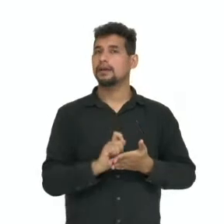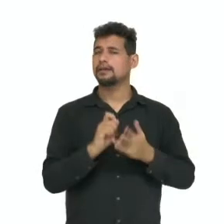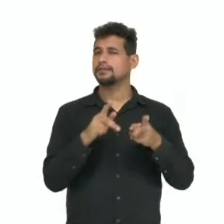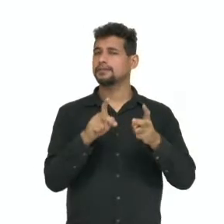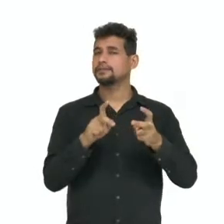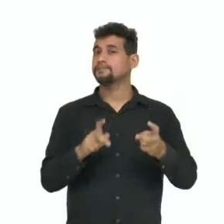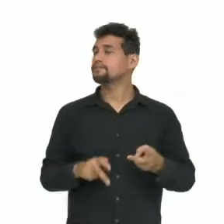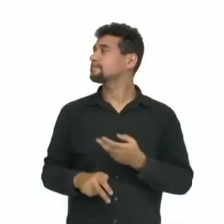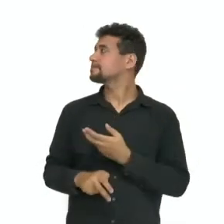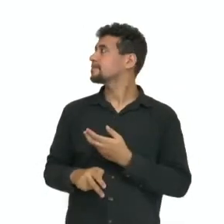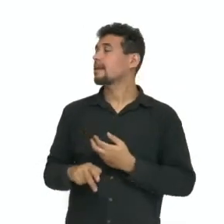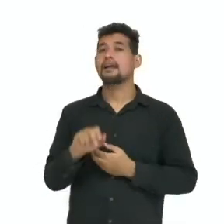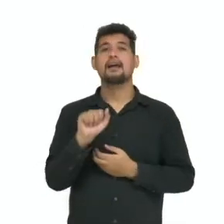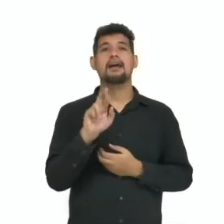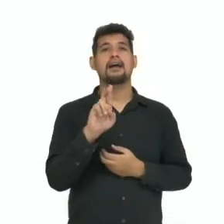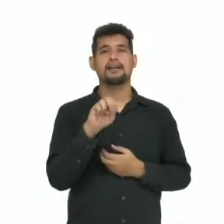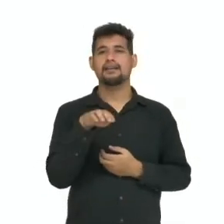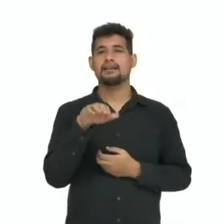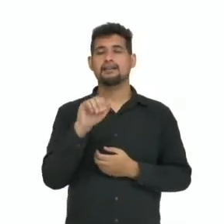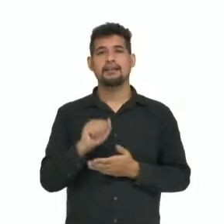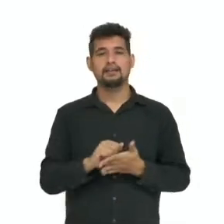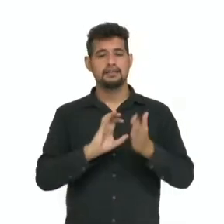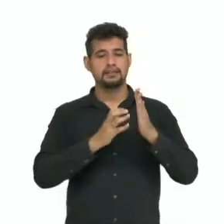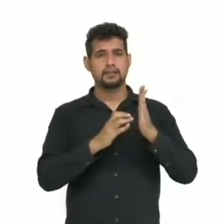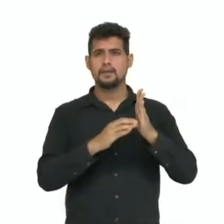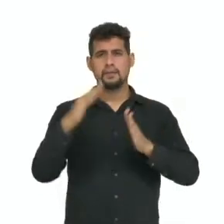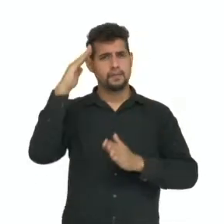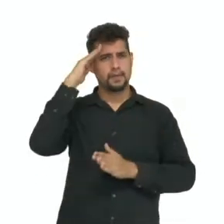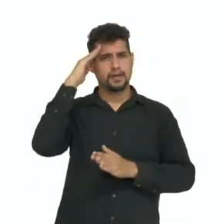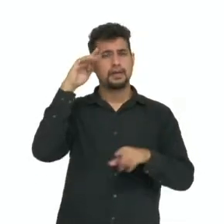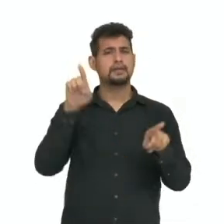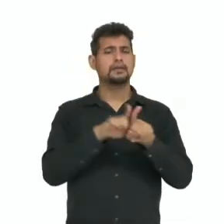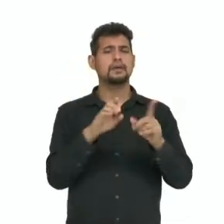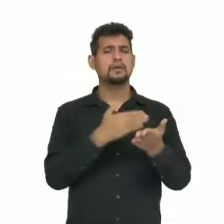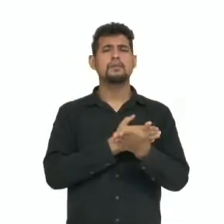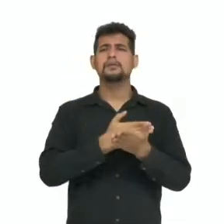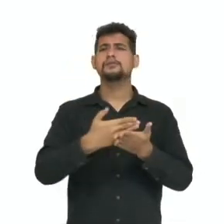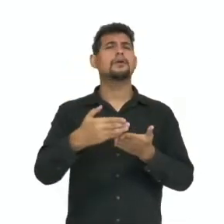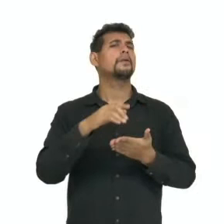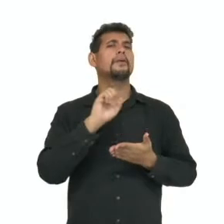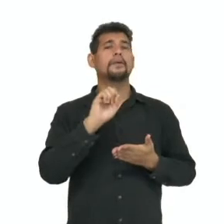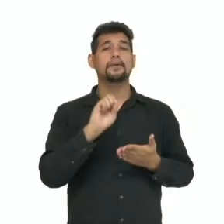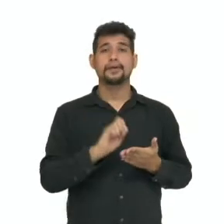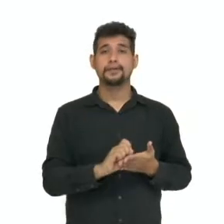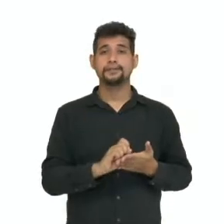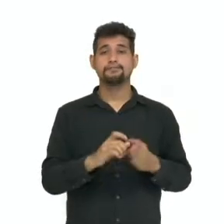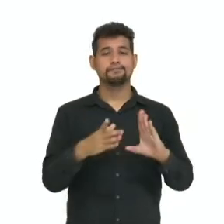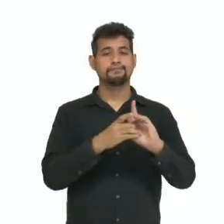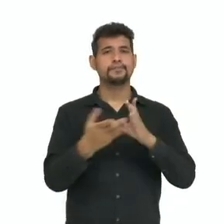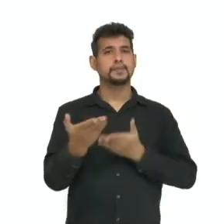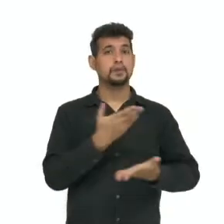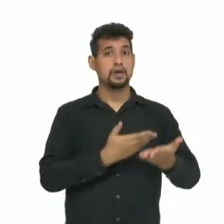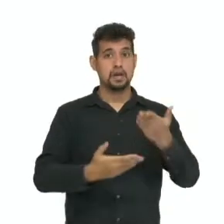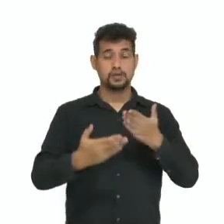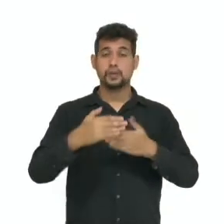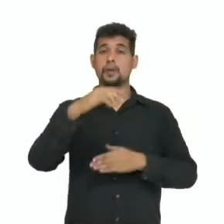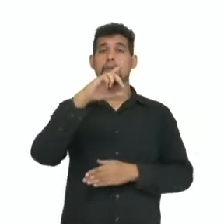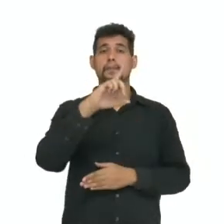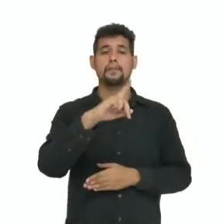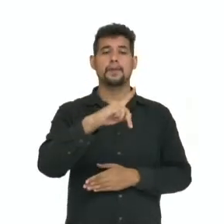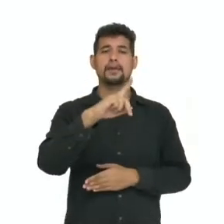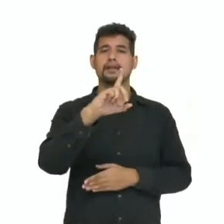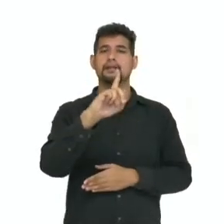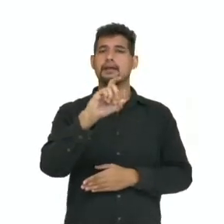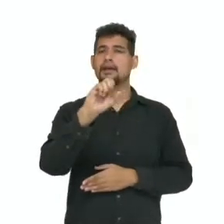acompanha. A Arena, o Partido dos Militares, deu origem ao Partido Democrático Social, PDS.